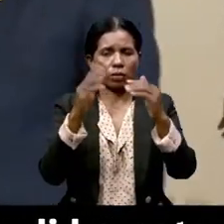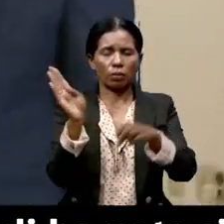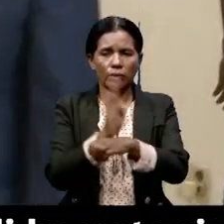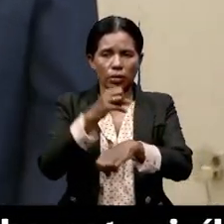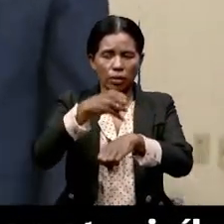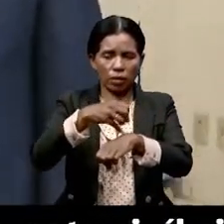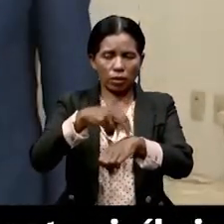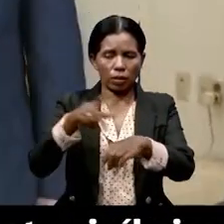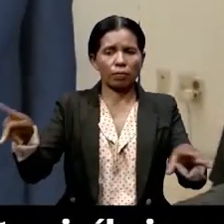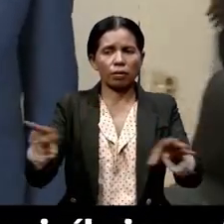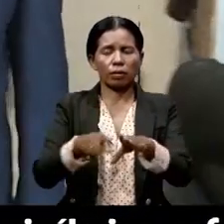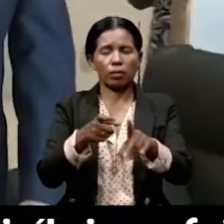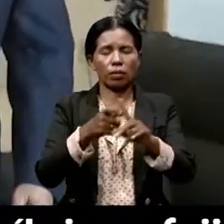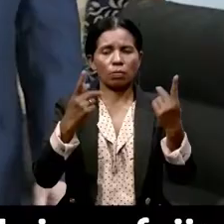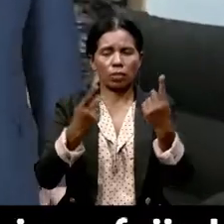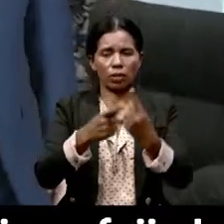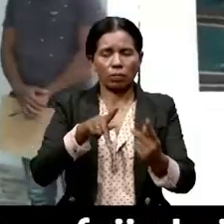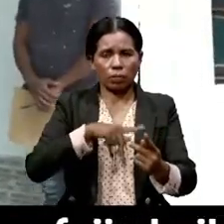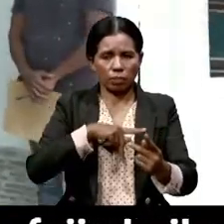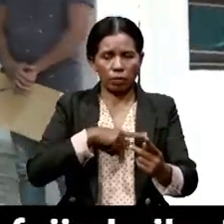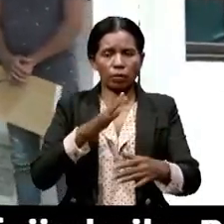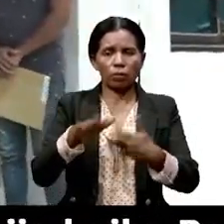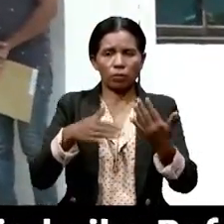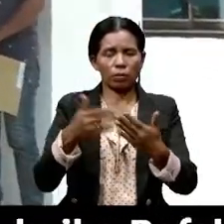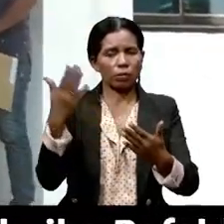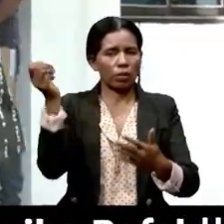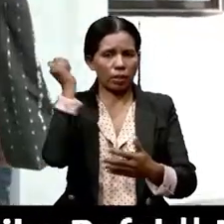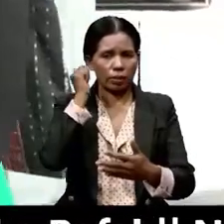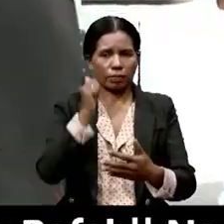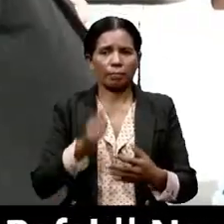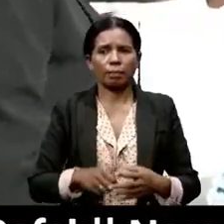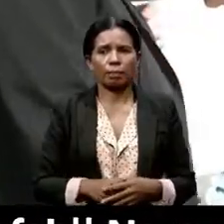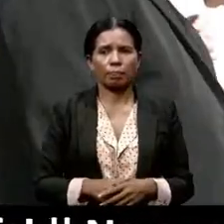Internacional, neve participa o setor privado sira e Ásia. Agostinho da Costa, Marito da Costa, GMN.